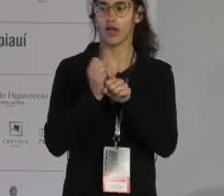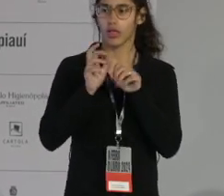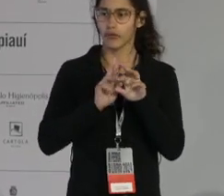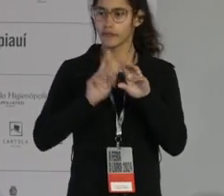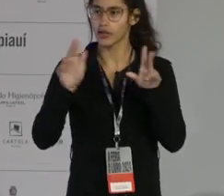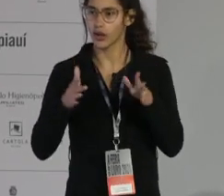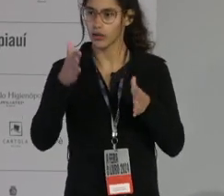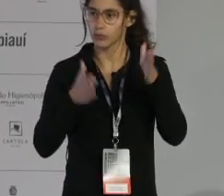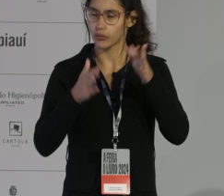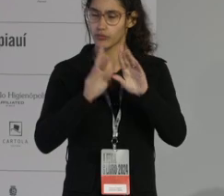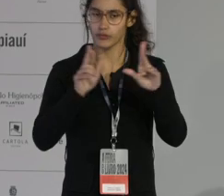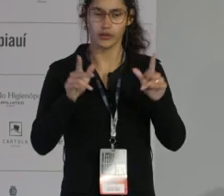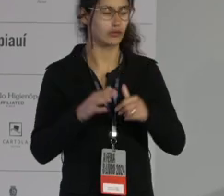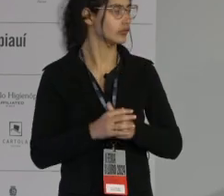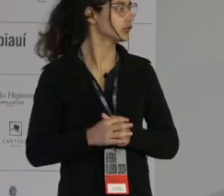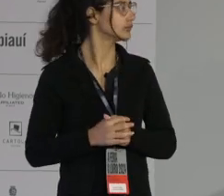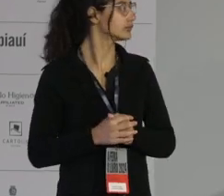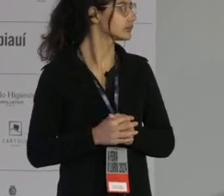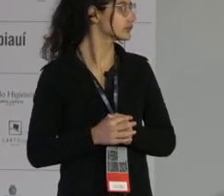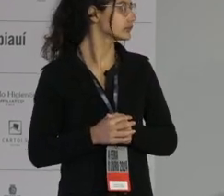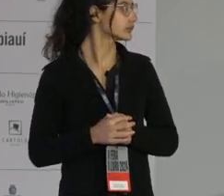diferentes, de períodos diferentes.